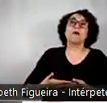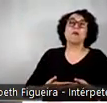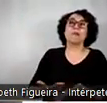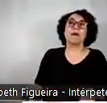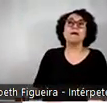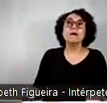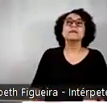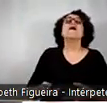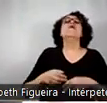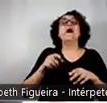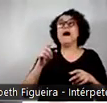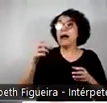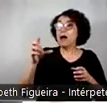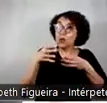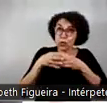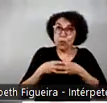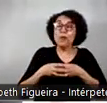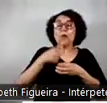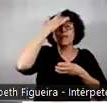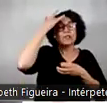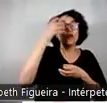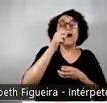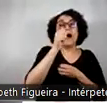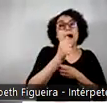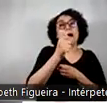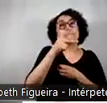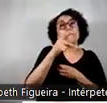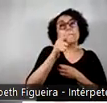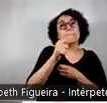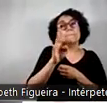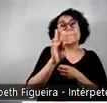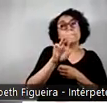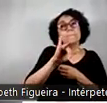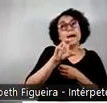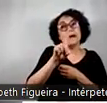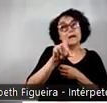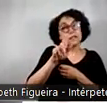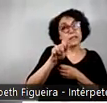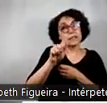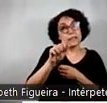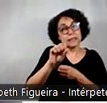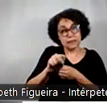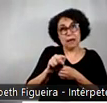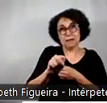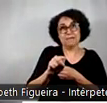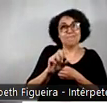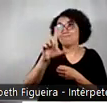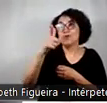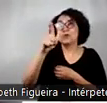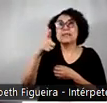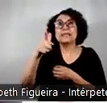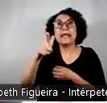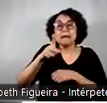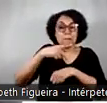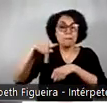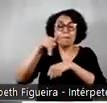apátridas, e isso só teve uma mudança, né? Depois, elas só foram consideradas, né, cidadãs depois que houve, né,